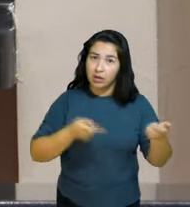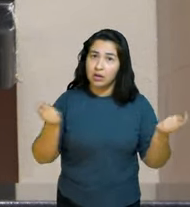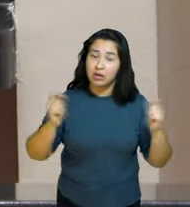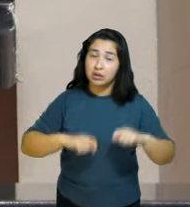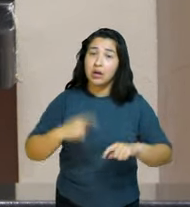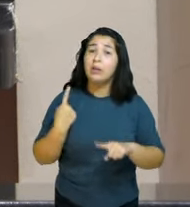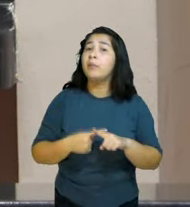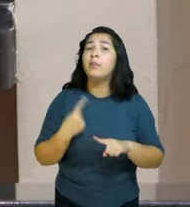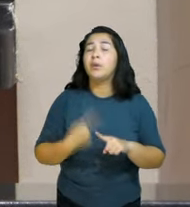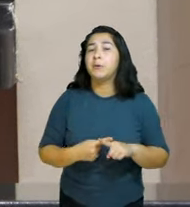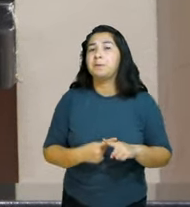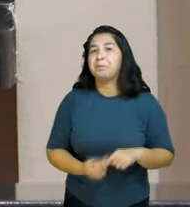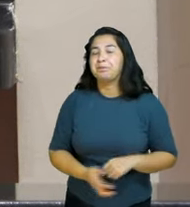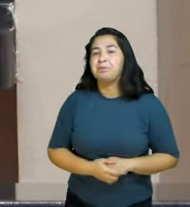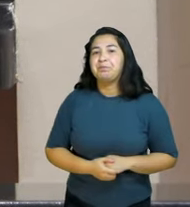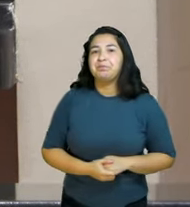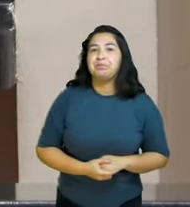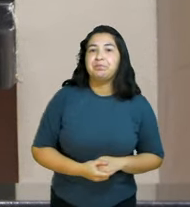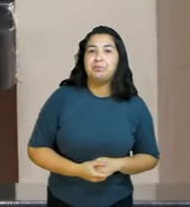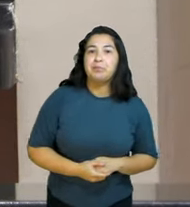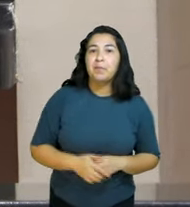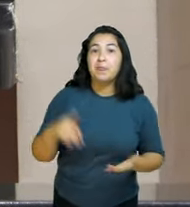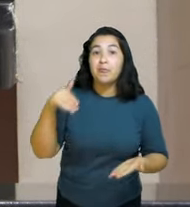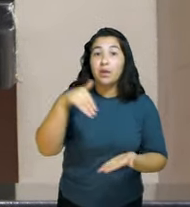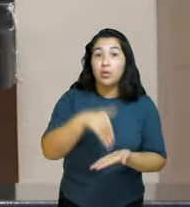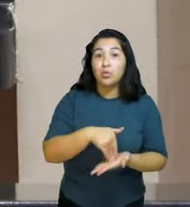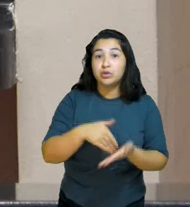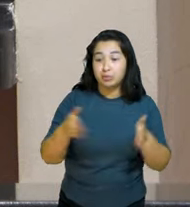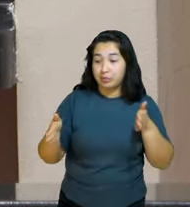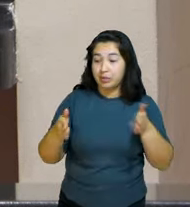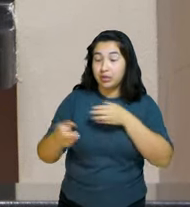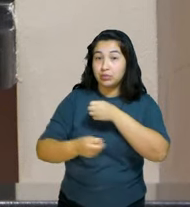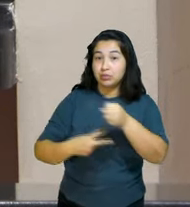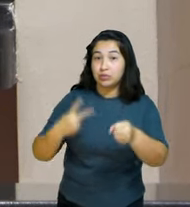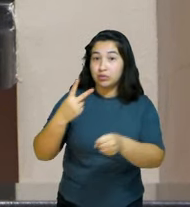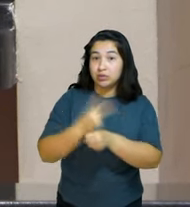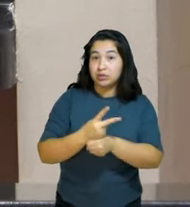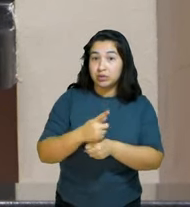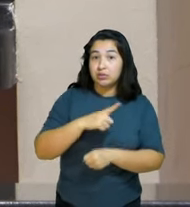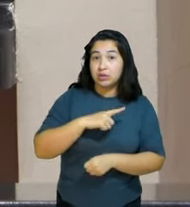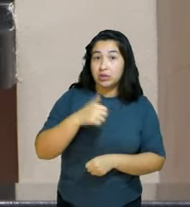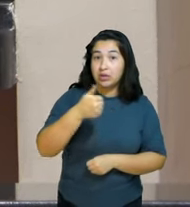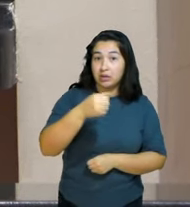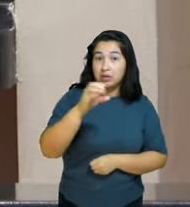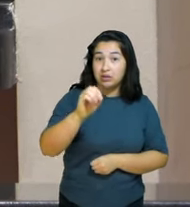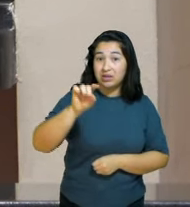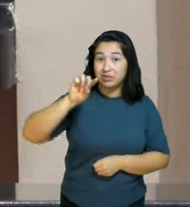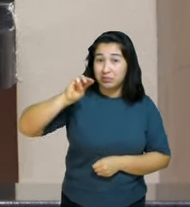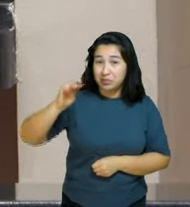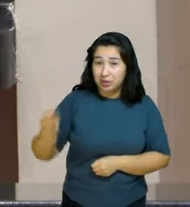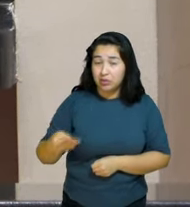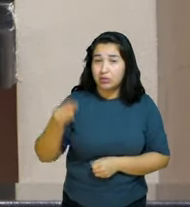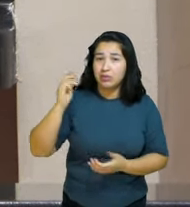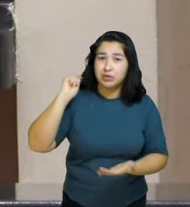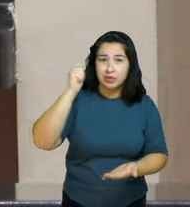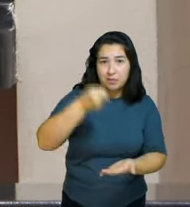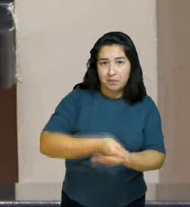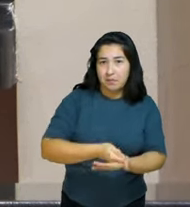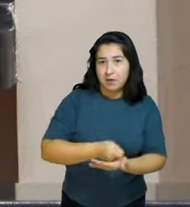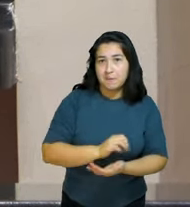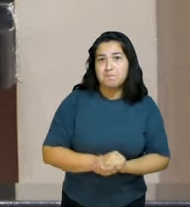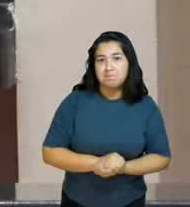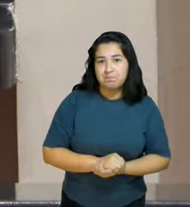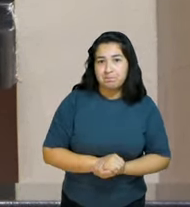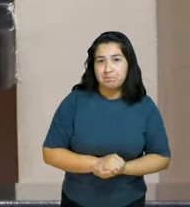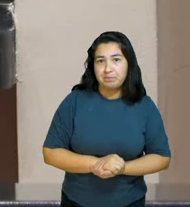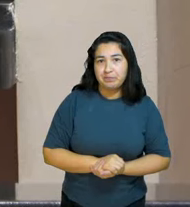quê? Nos últimos 2 anos, foram 10 milhões pagos para os árbitros. É muito dinheiro. E eu concordo